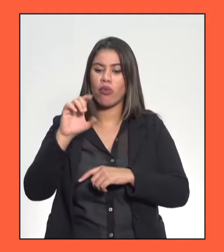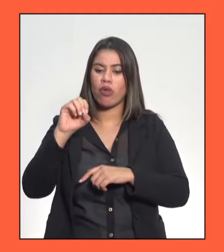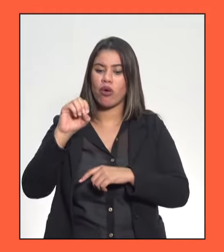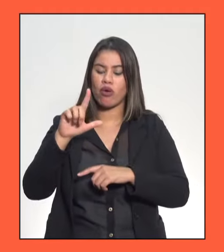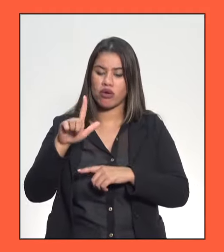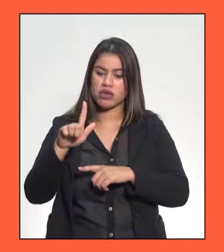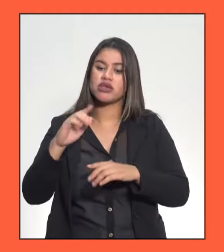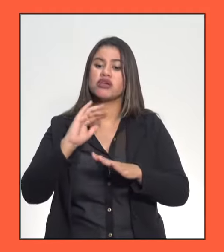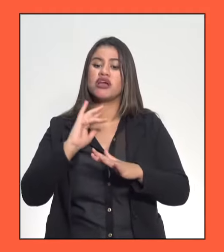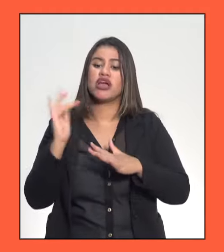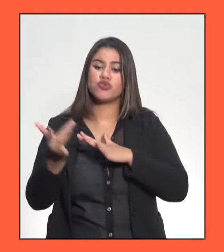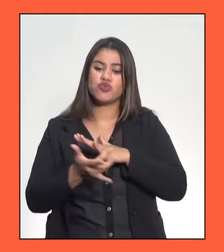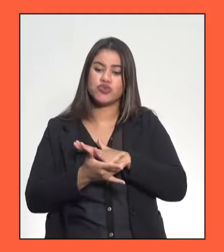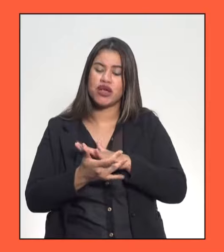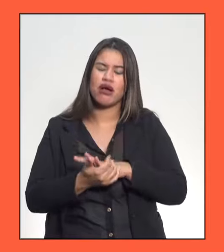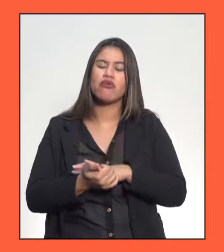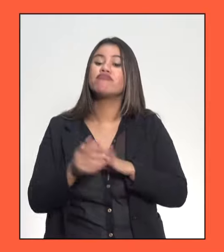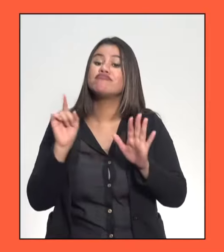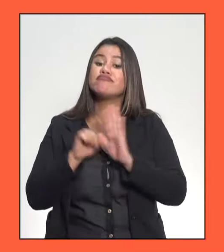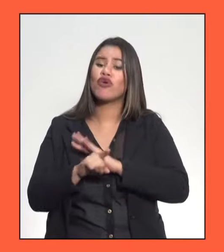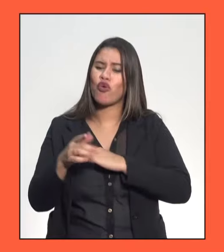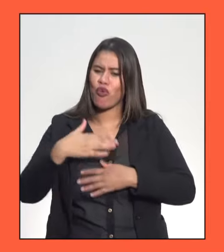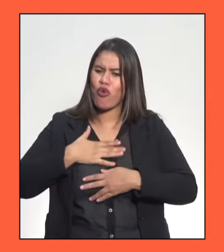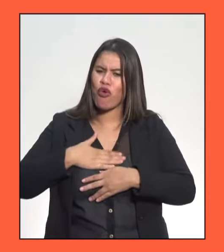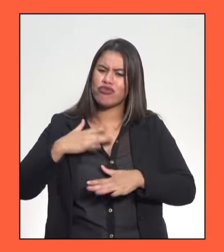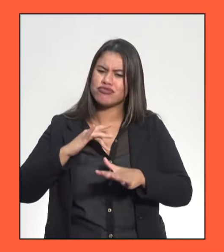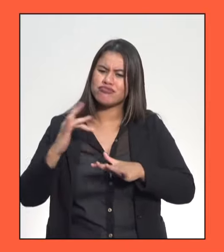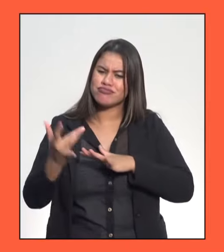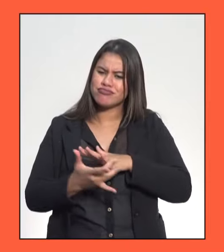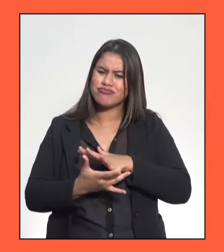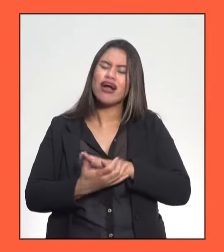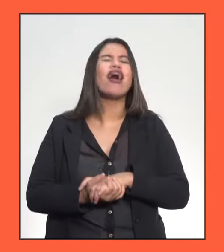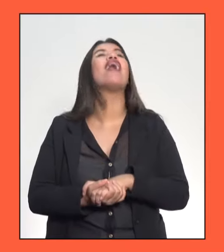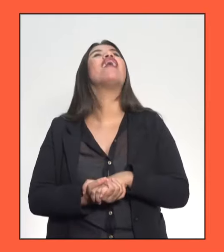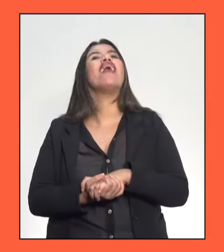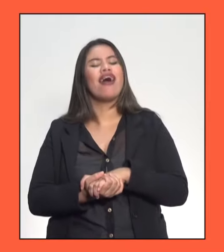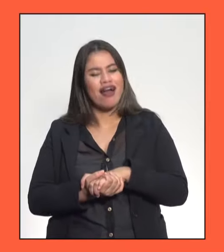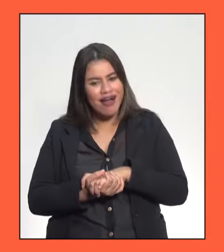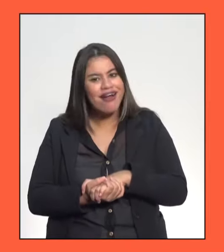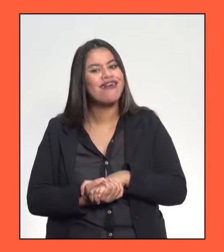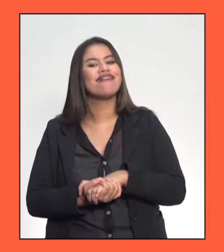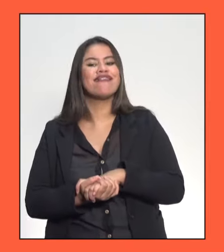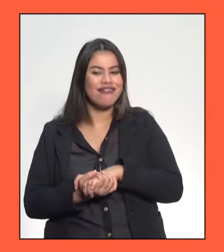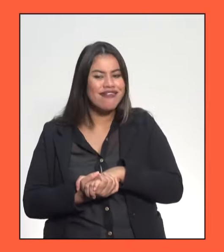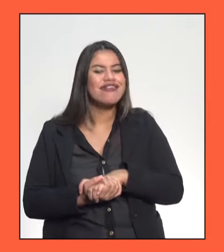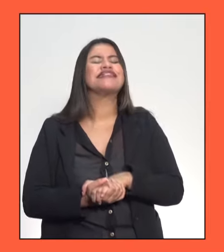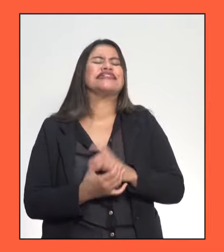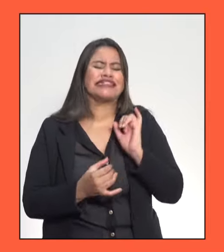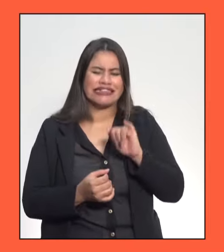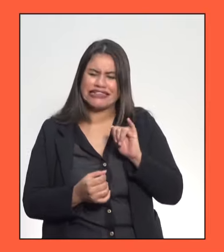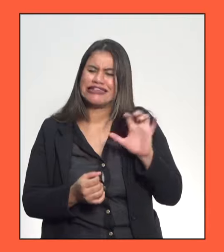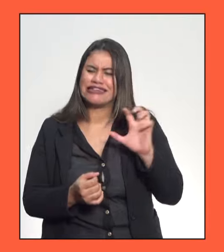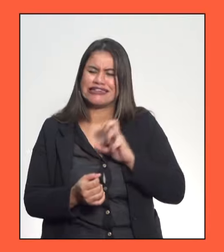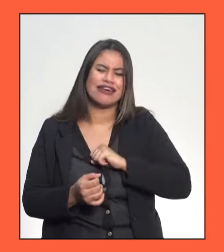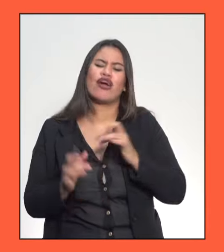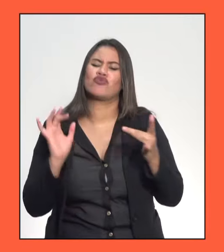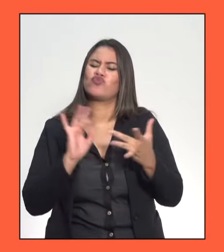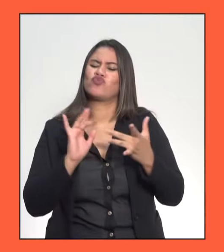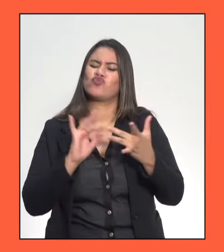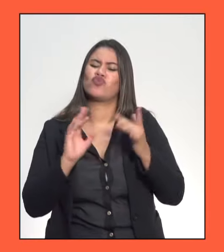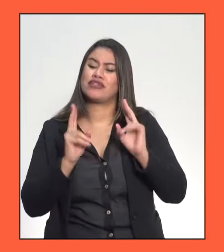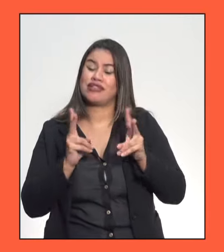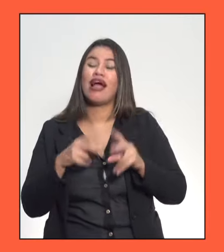rede social, tá? Ju, você gosta também de rede social? Ô, pai, eu tô sempre conectada. Ah, eu também